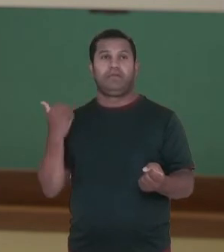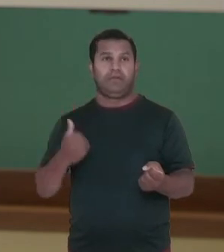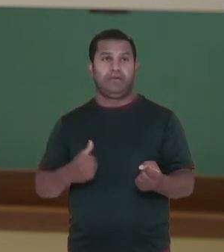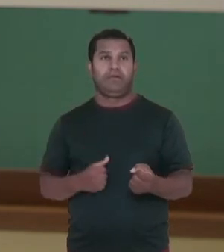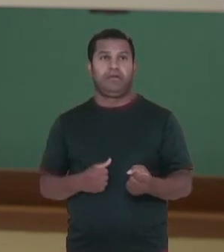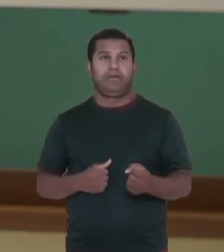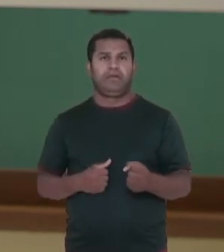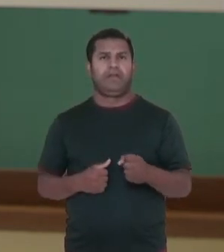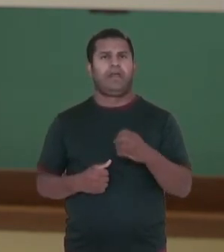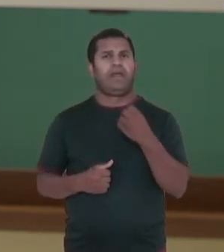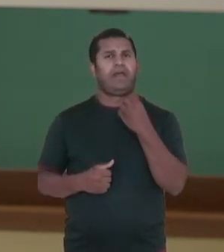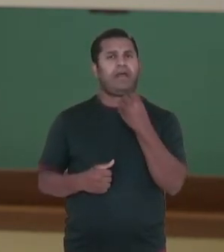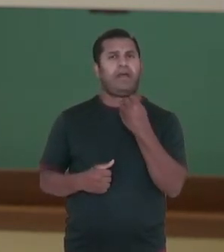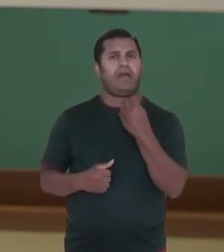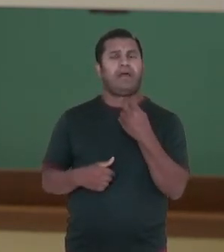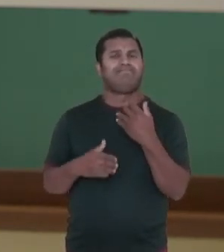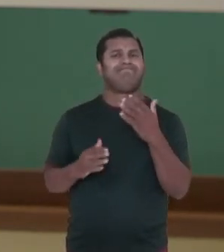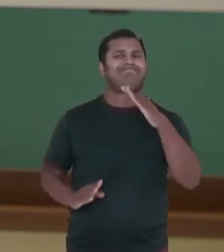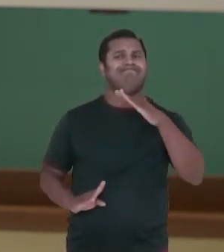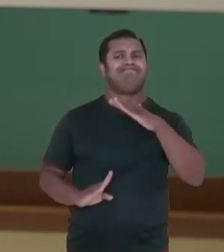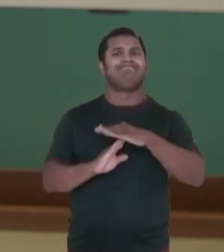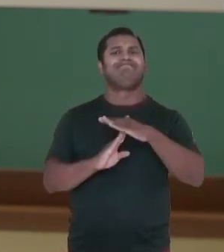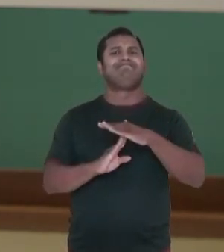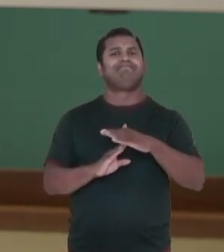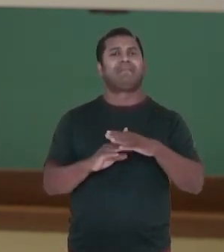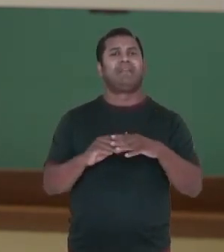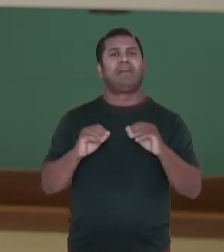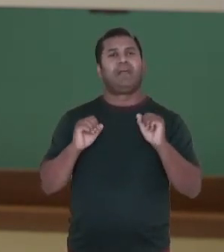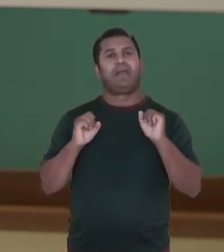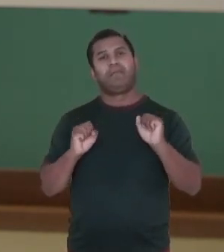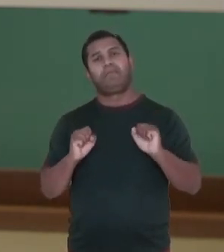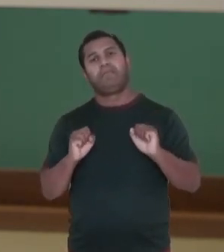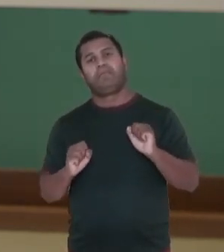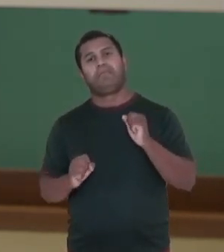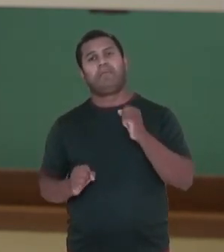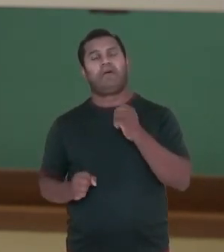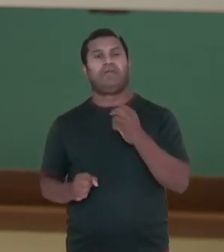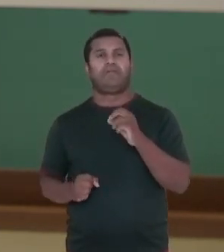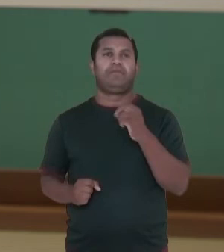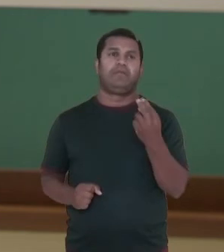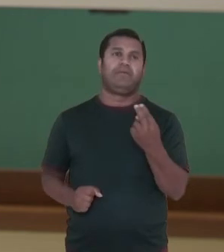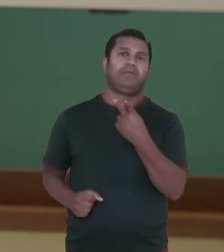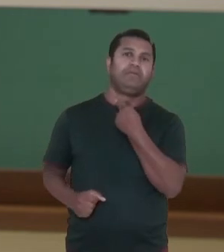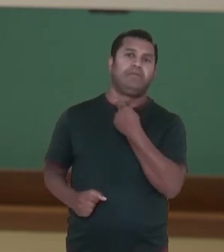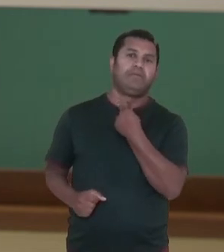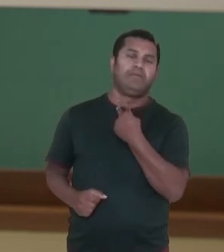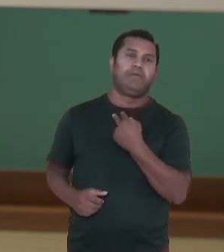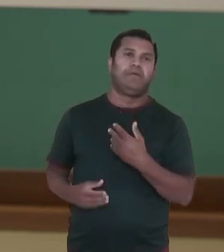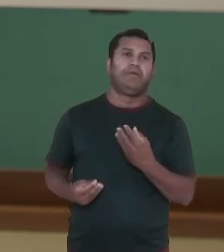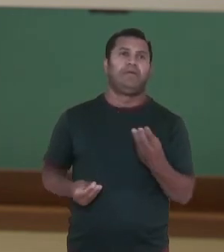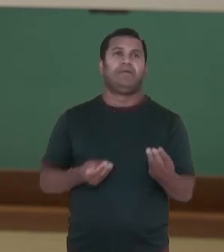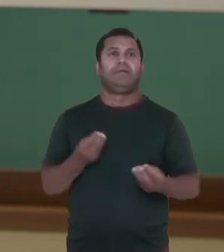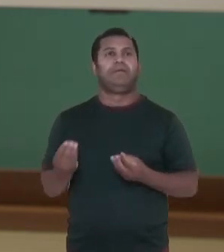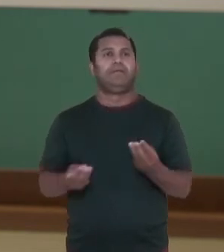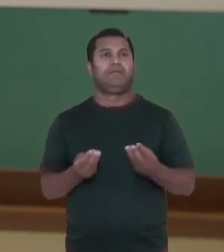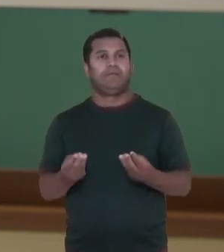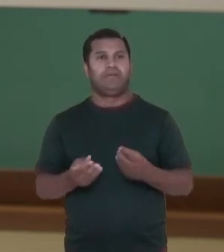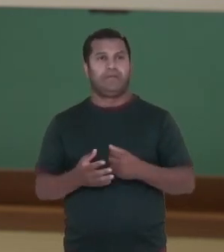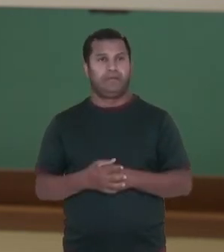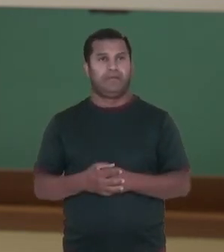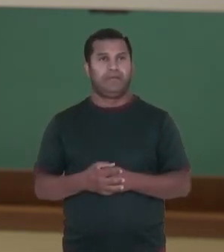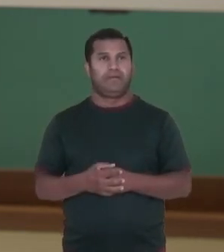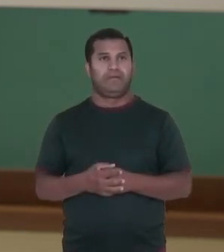que ponto isso é correto? É isso que a ciência, a bioética, um dos princípios da bioética.